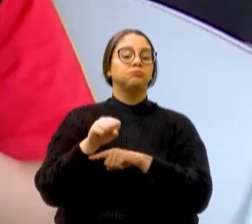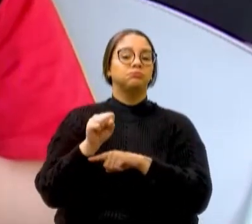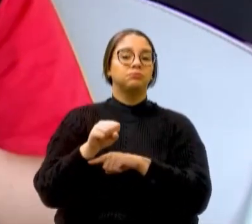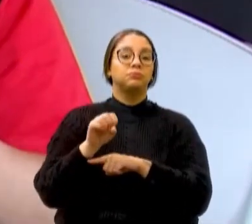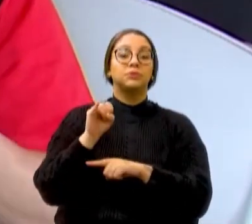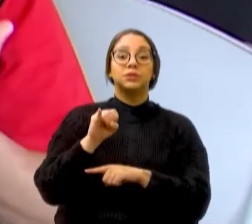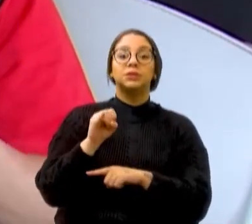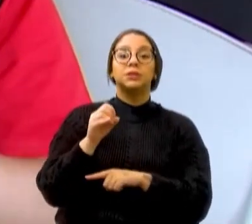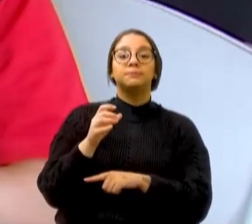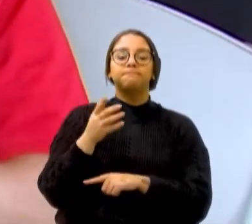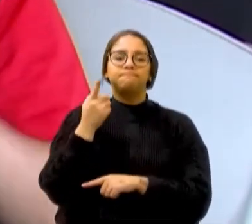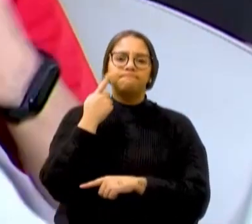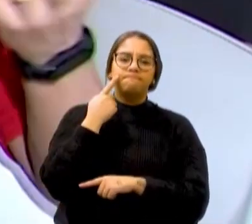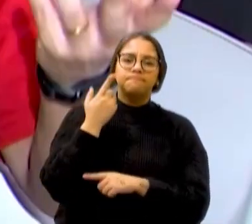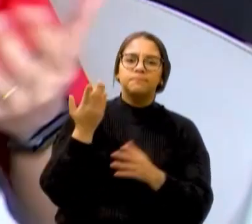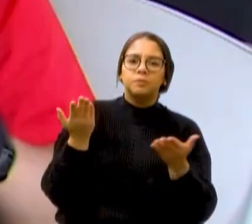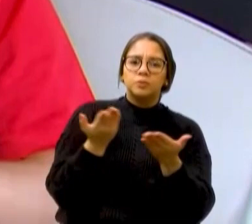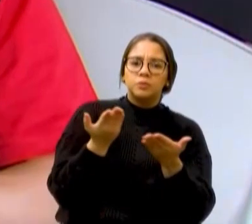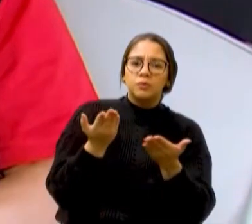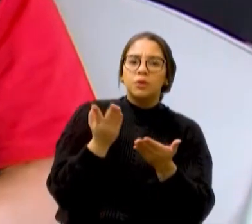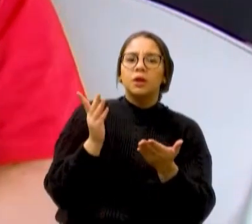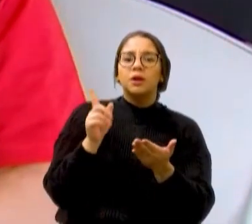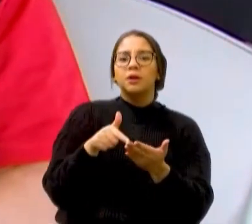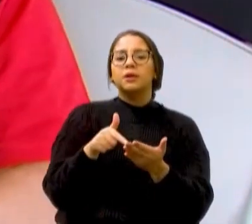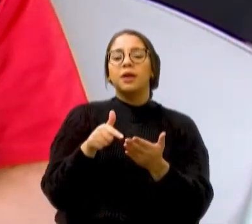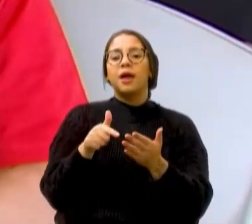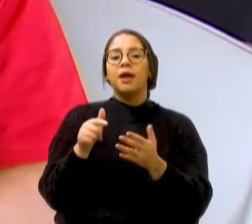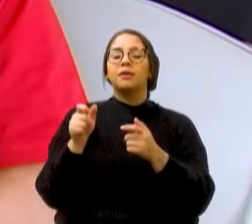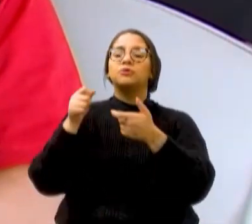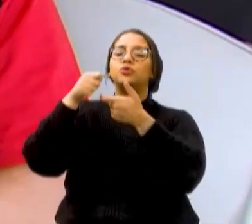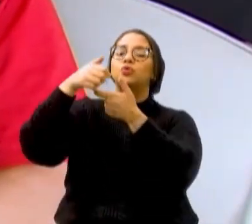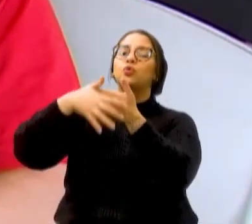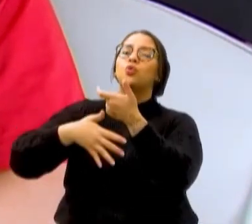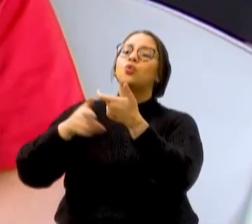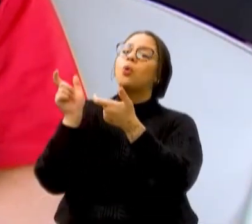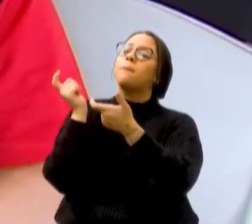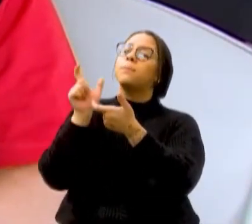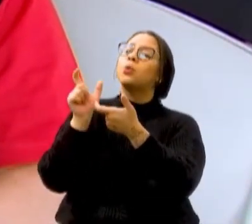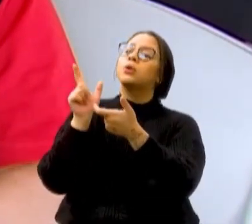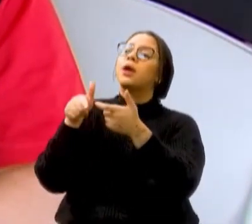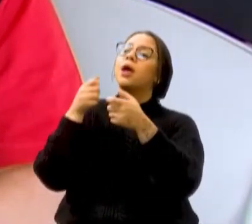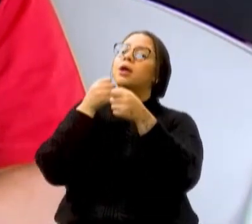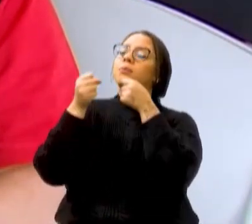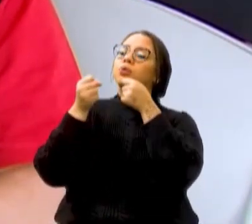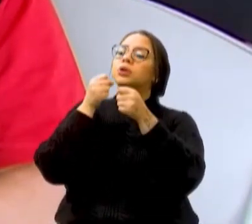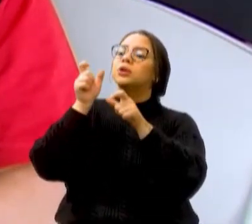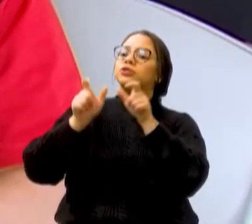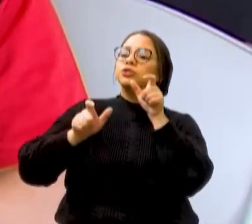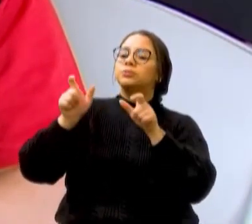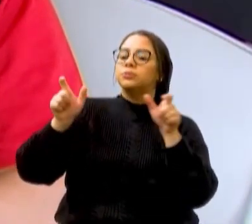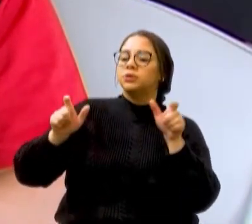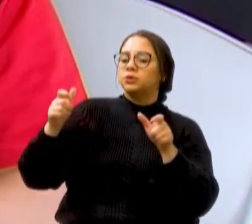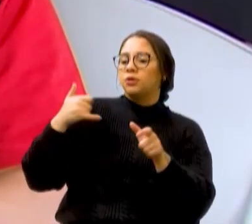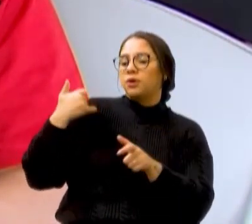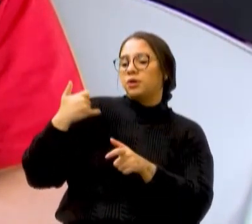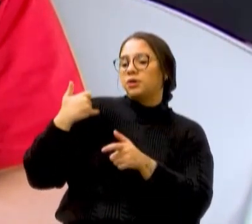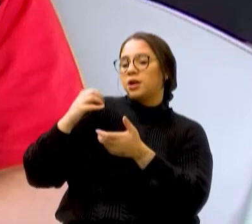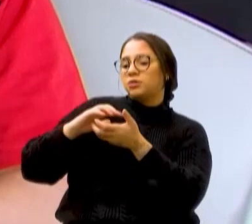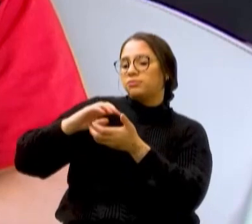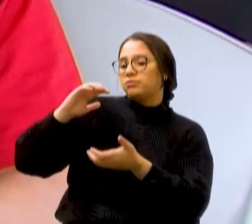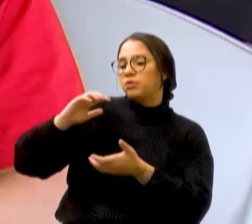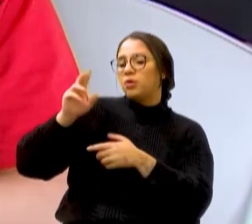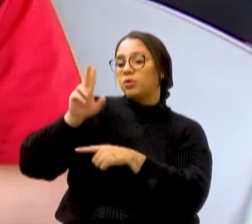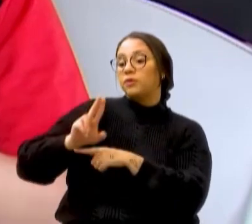possível, e se a gente for lá, né, o que é muito comum hoje, e escrever no Google, reportagens de pessoas